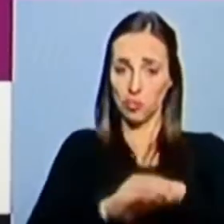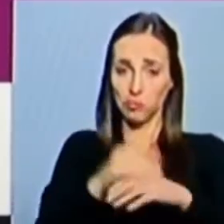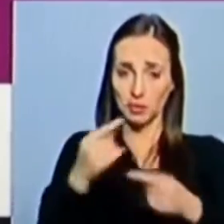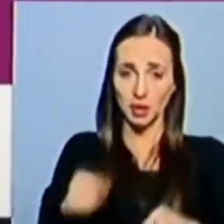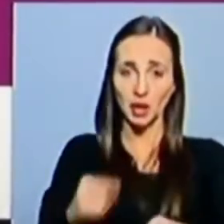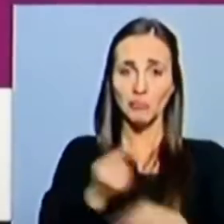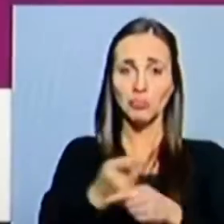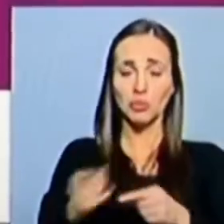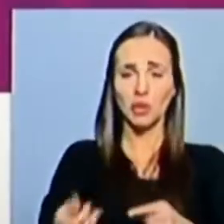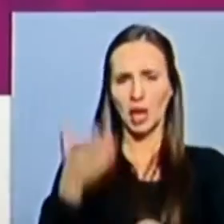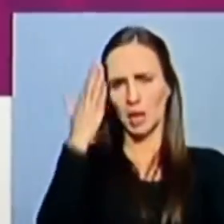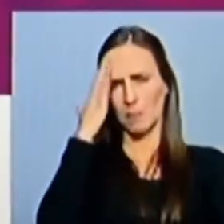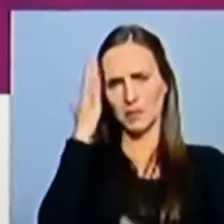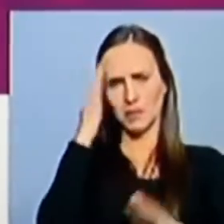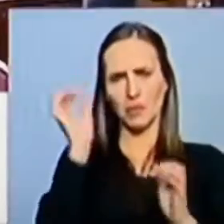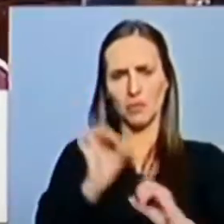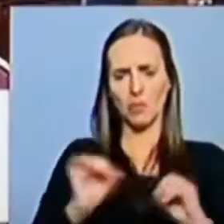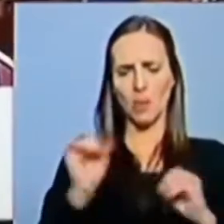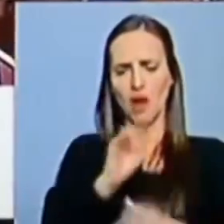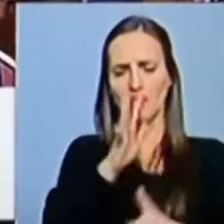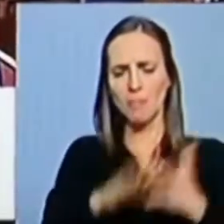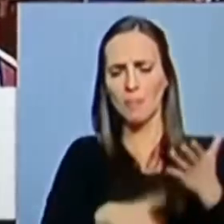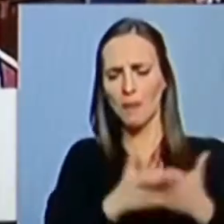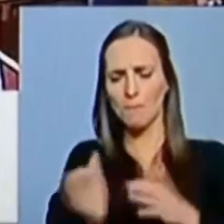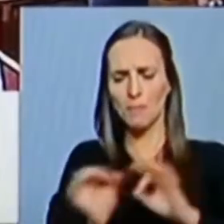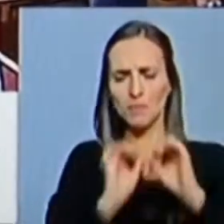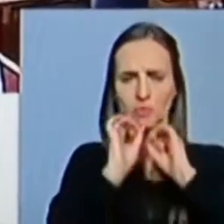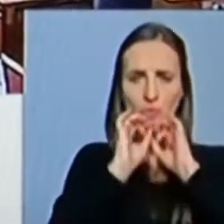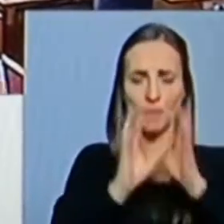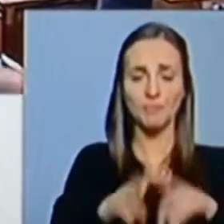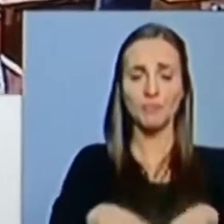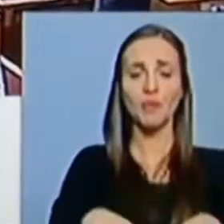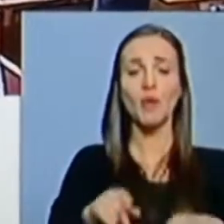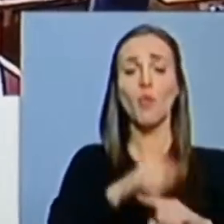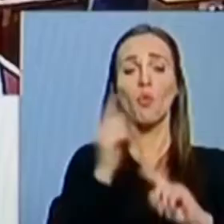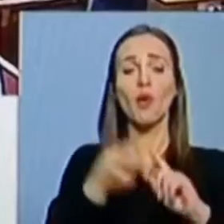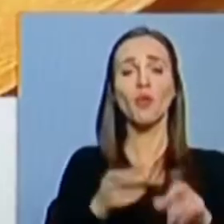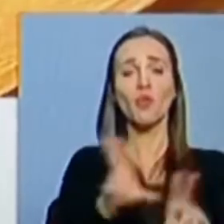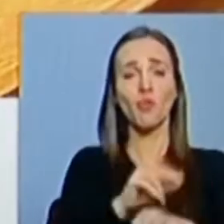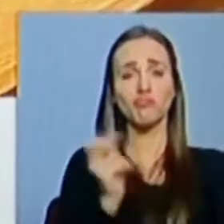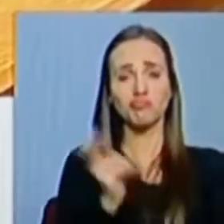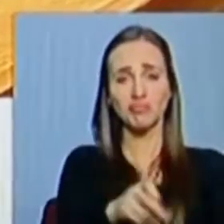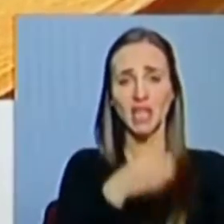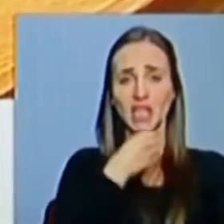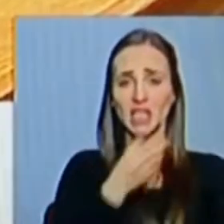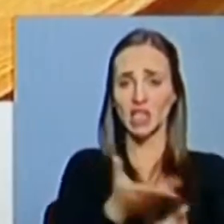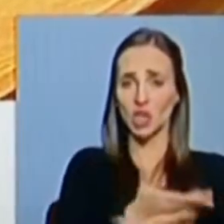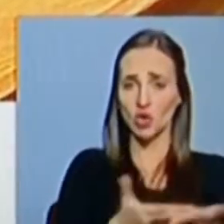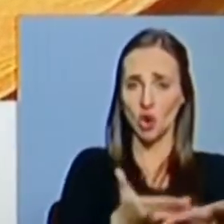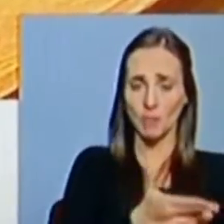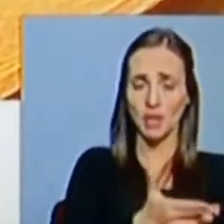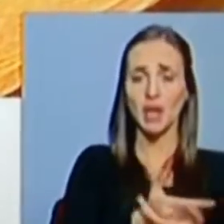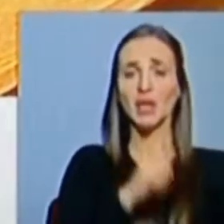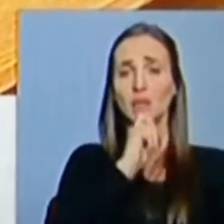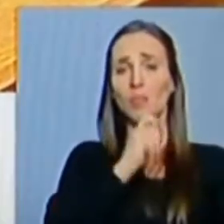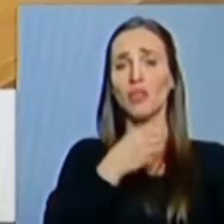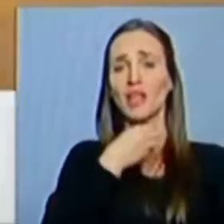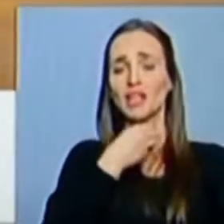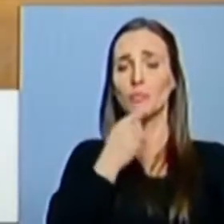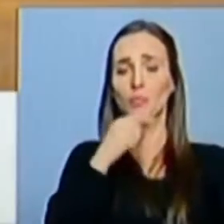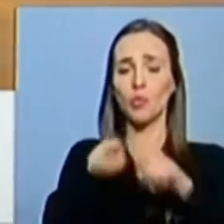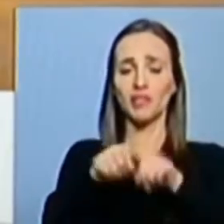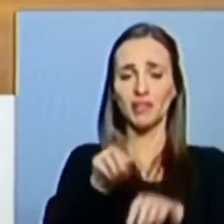teve a capacidade de planeamento o ano novo traz uma crise económica e pode trazer uma crise política